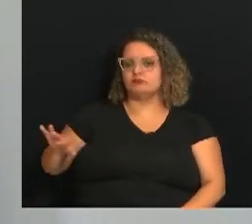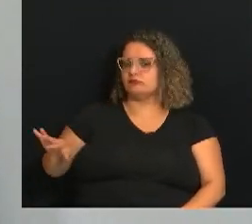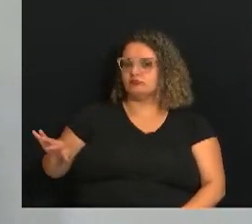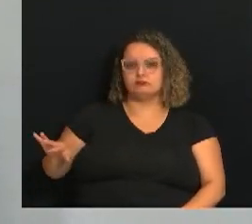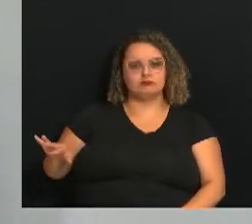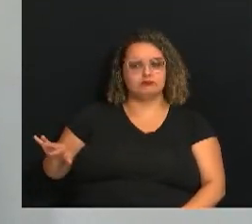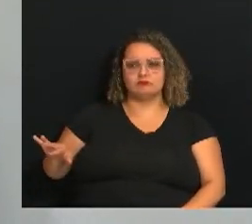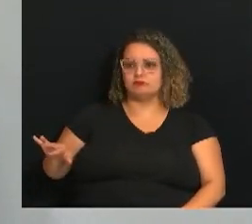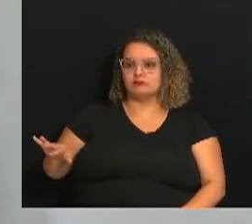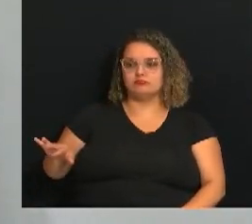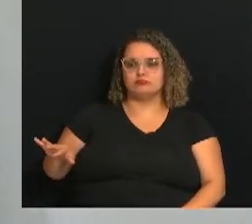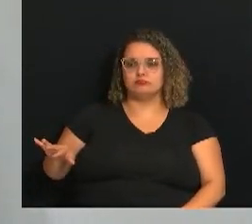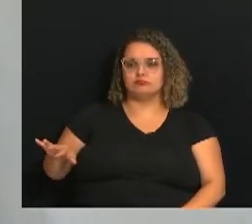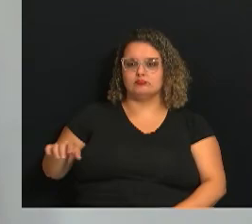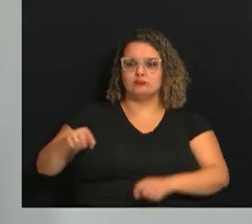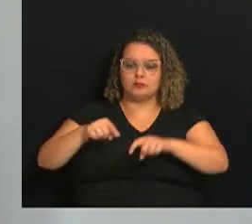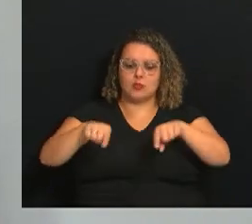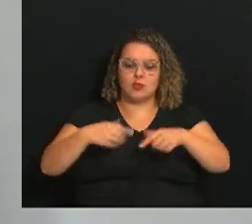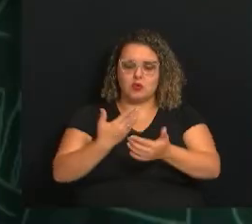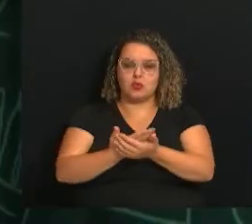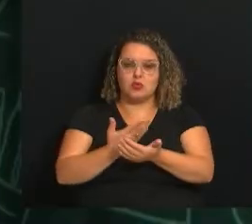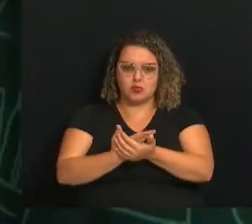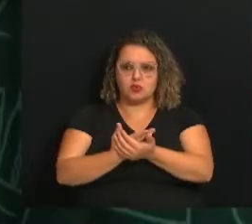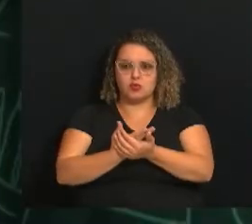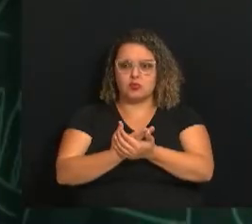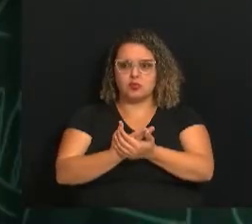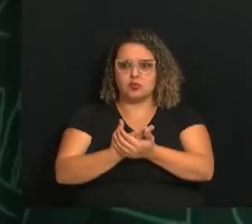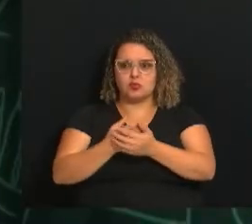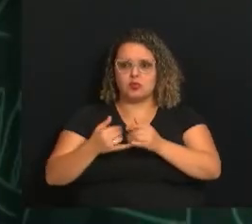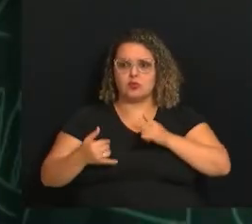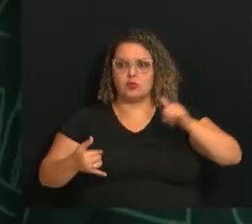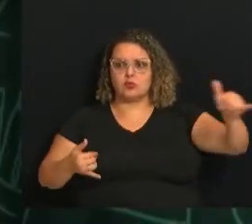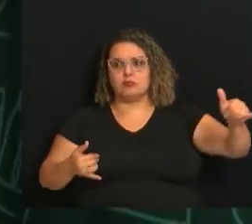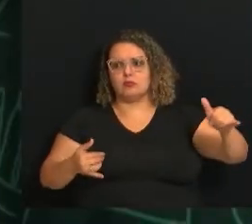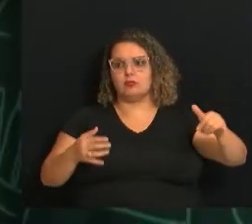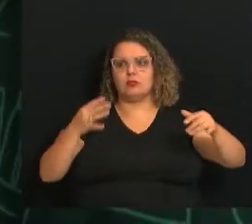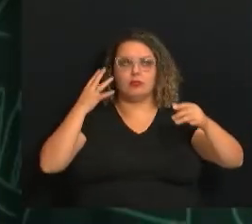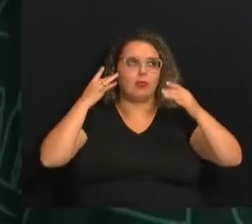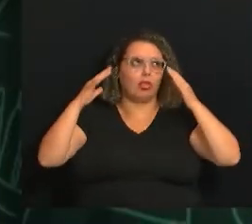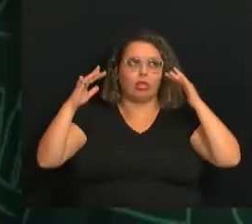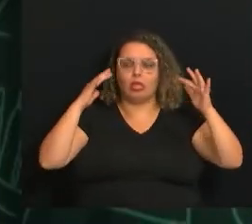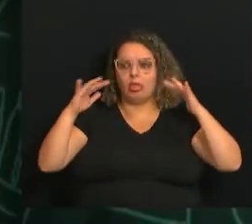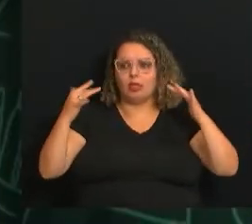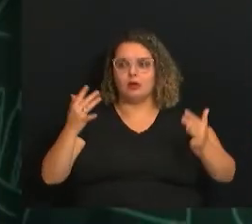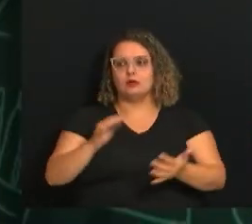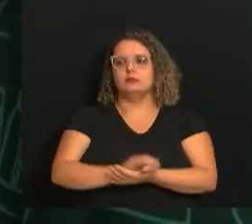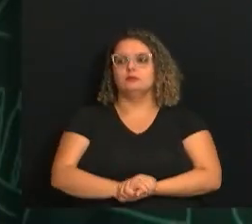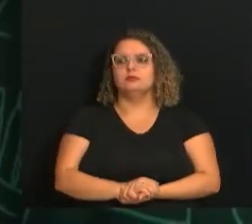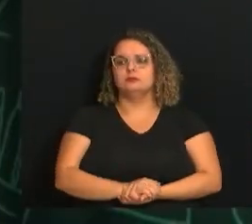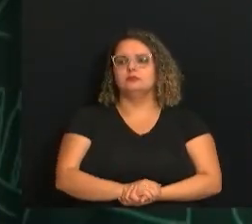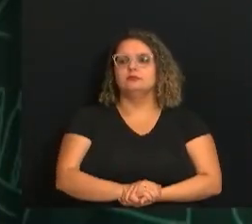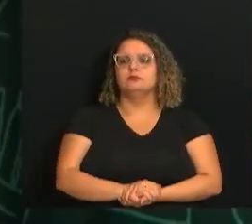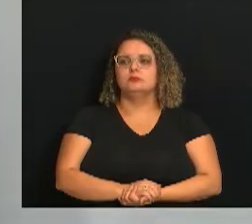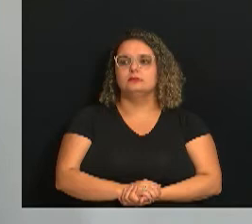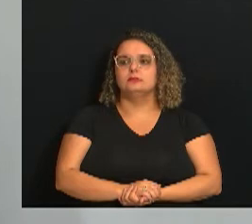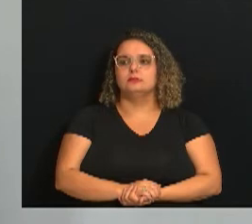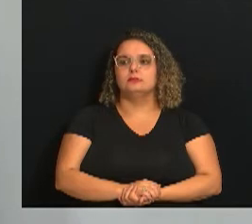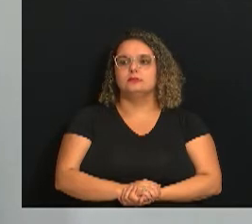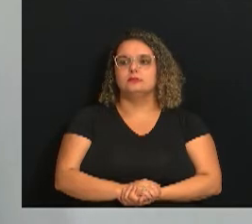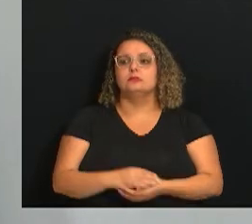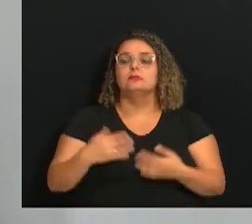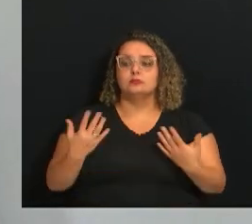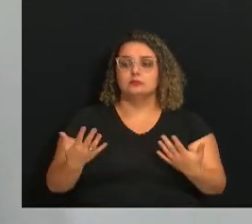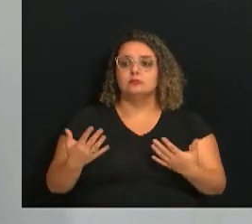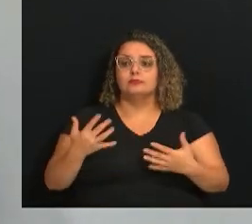na sala, porque o celular desconcentra bastante, né? Nossa, se o celular demais. toca ali, você já quer pegar para ler a mensagem, né? Então isso atrapalha